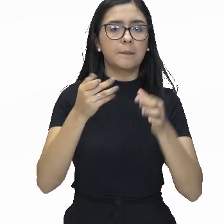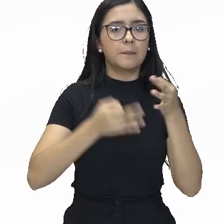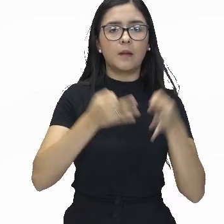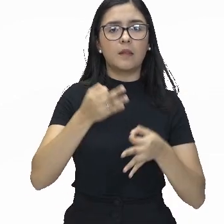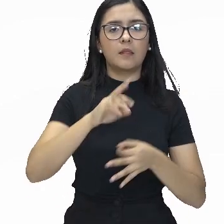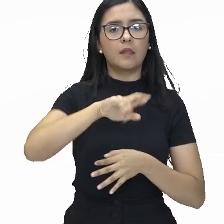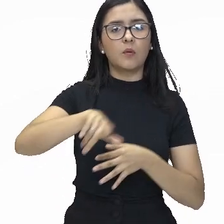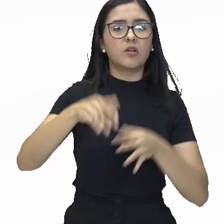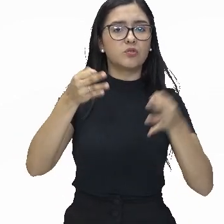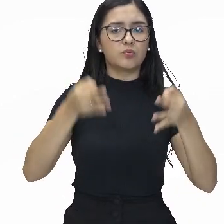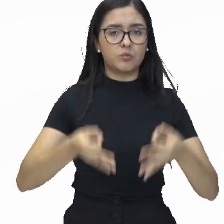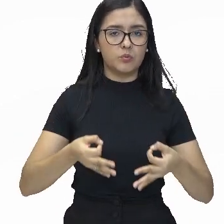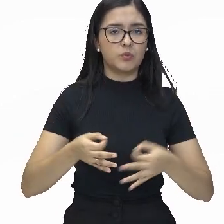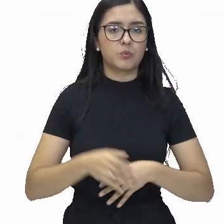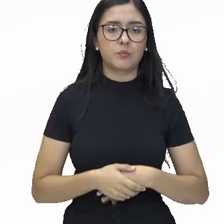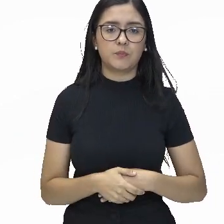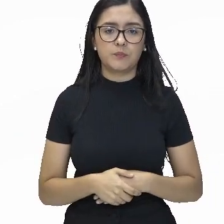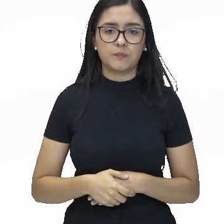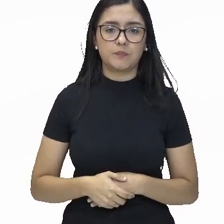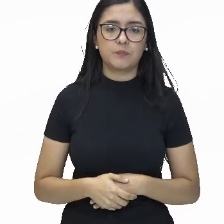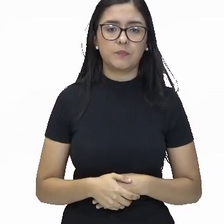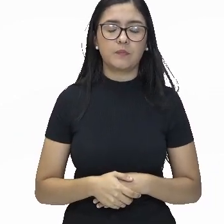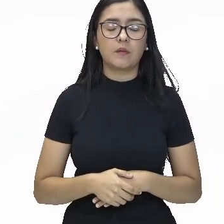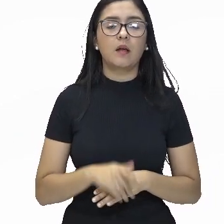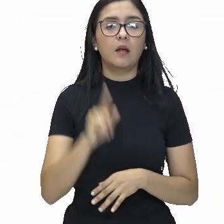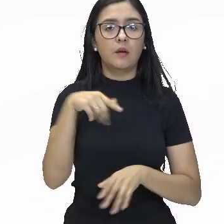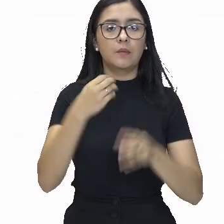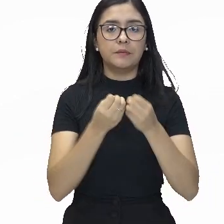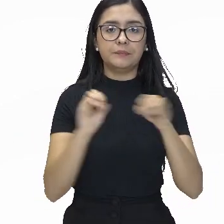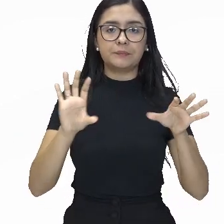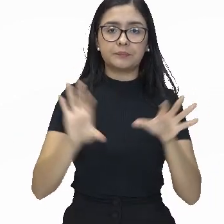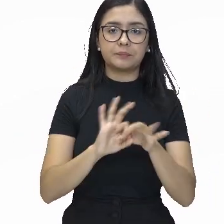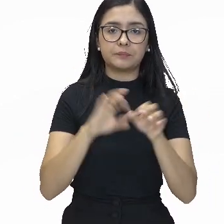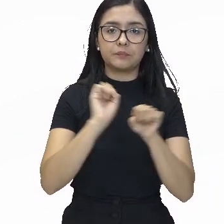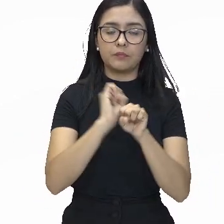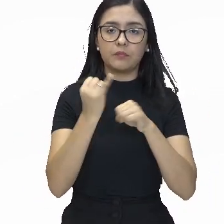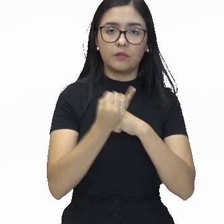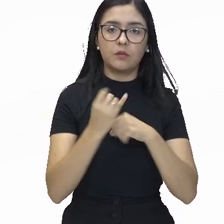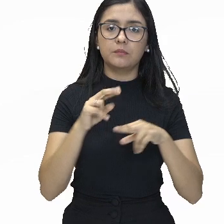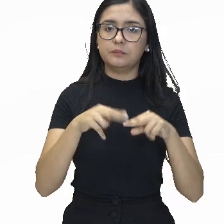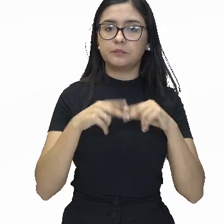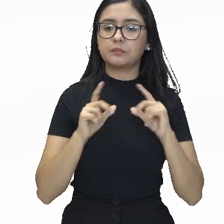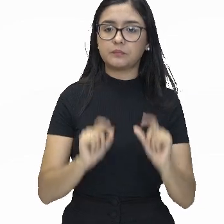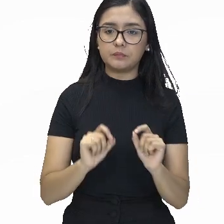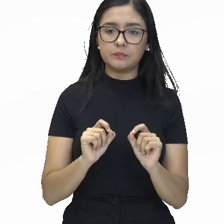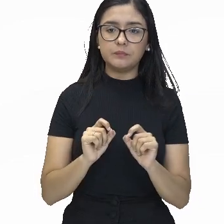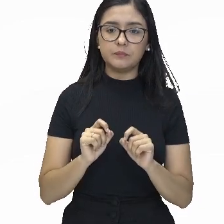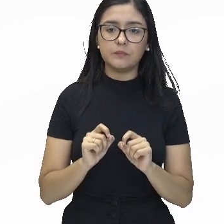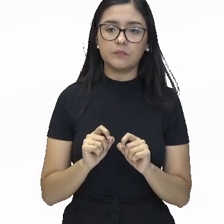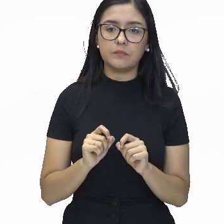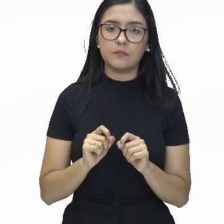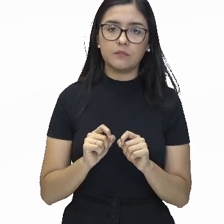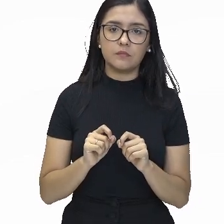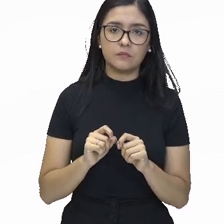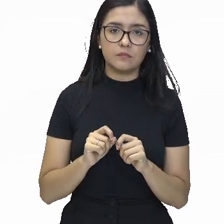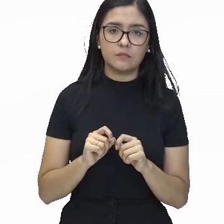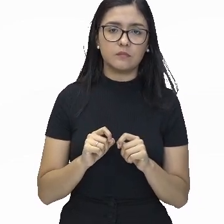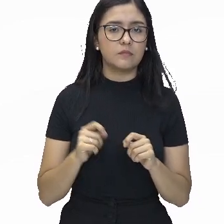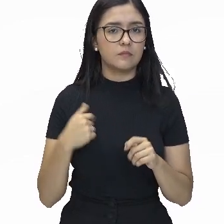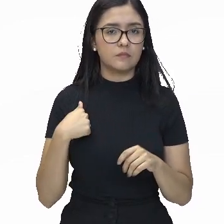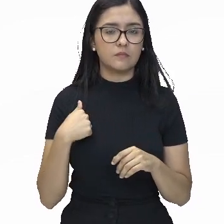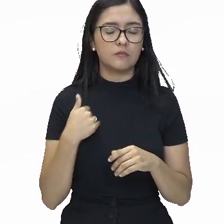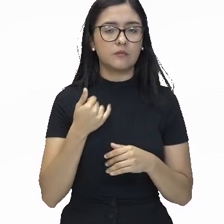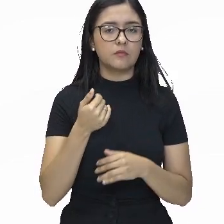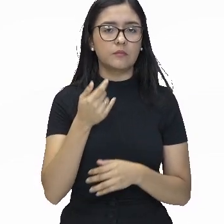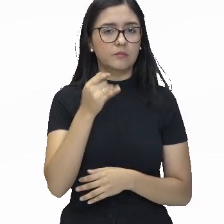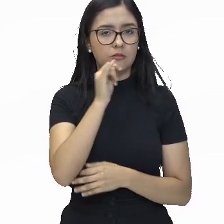oração subordinada adjetiva. Por quê? Eu chego para vocês e falo